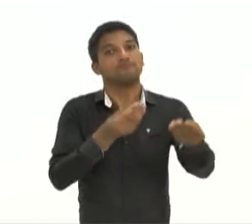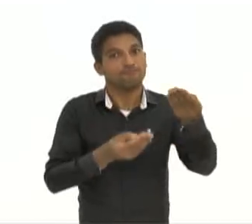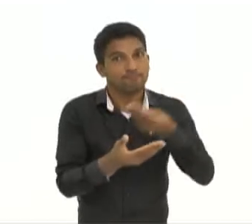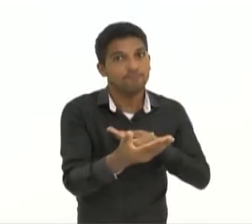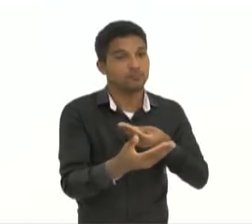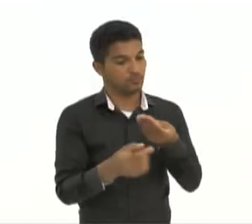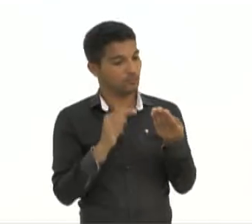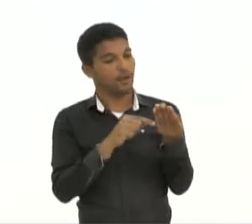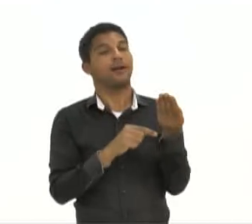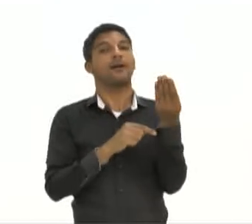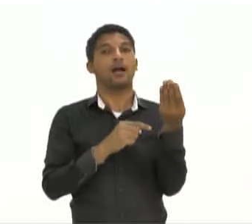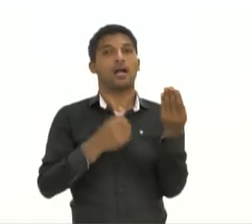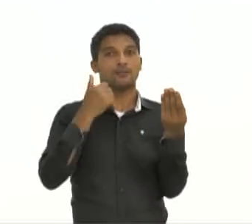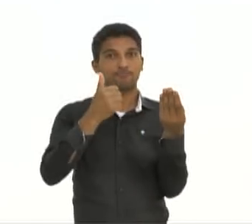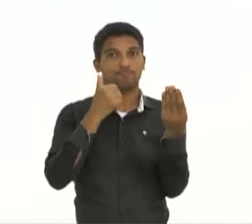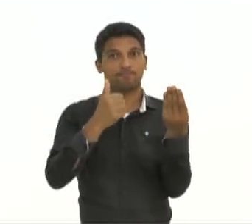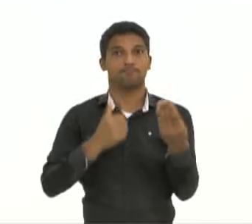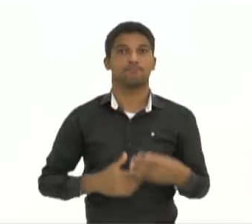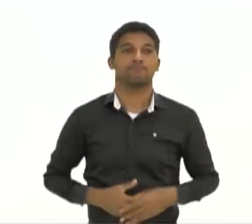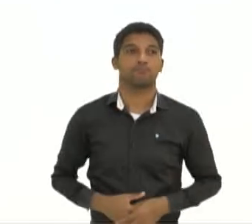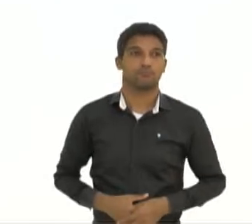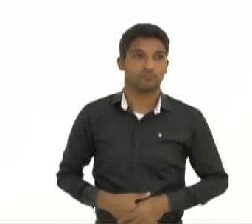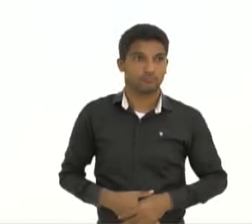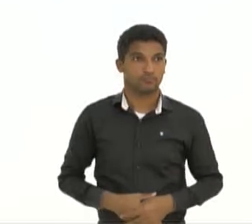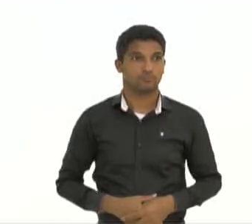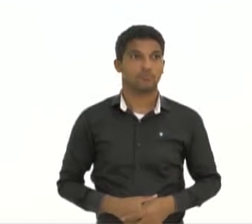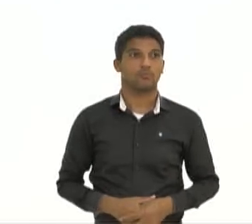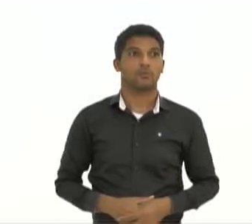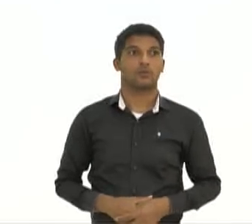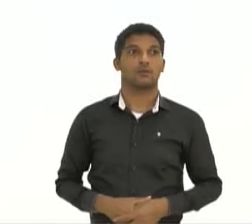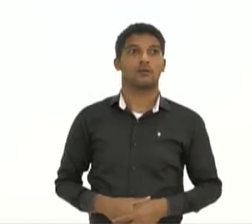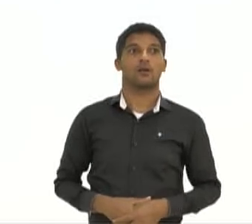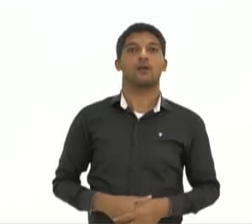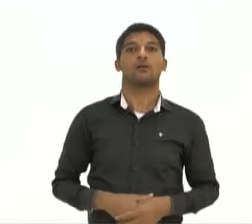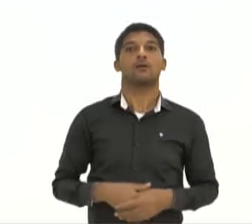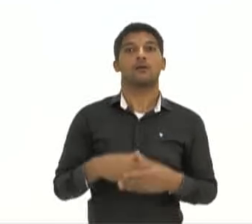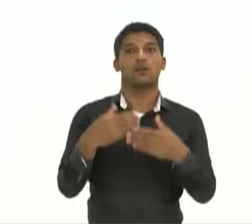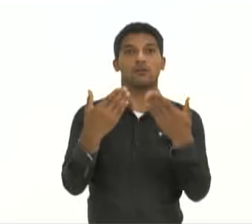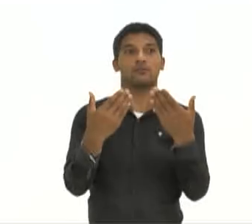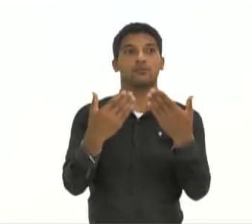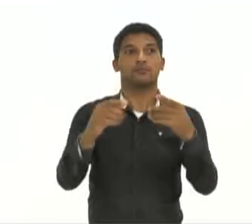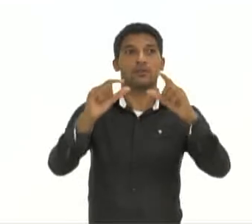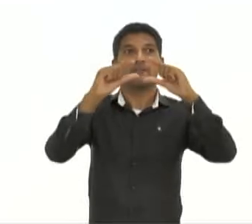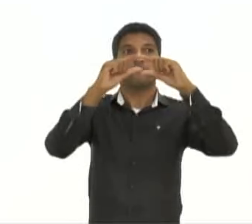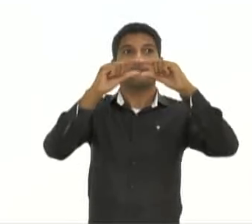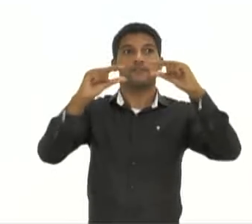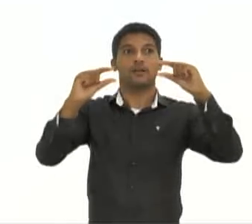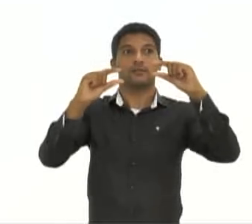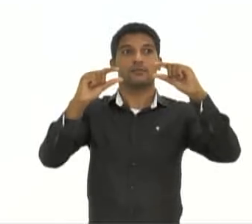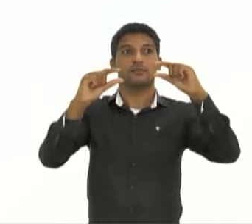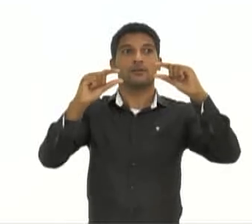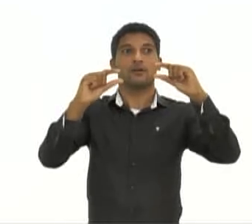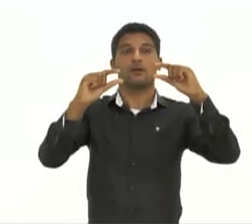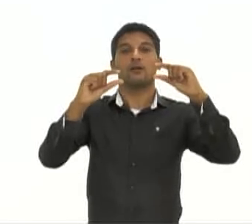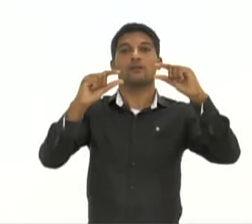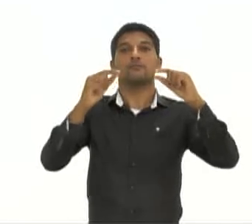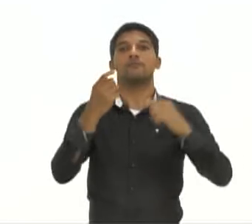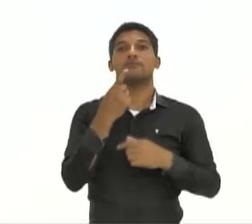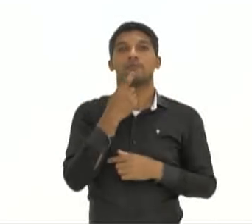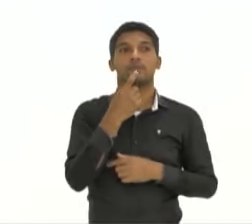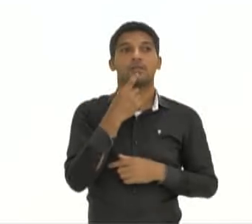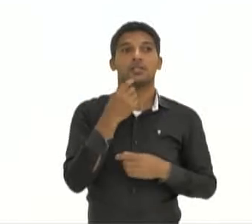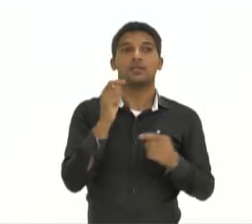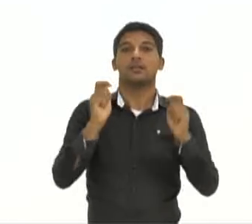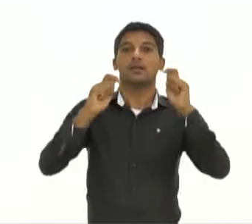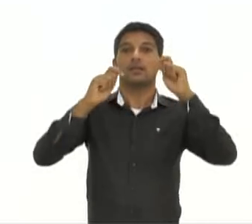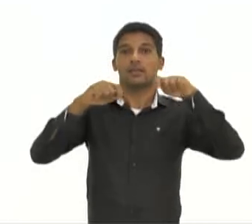em destaque no trecho da carta de reclamação abaixo poderia ser substituída por qual outra? Vamos ver qual é? Então diz